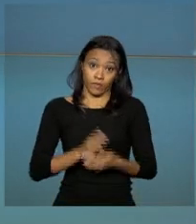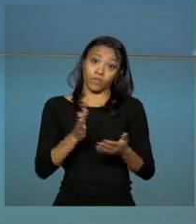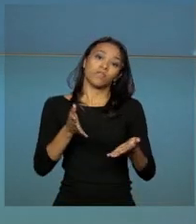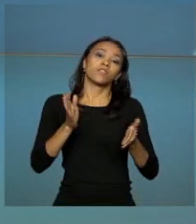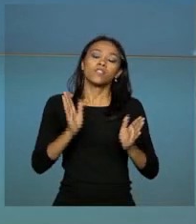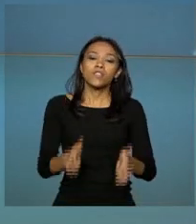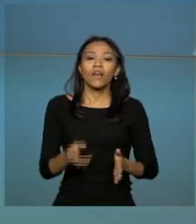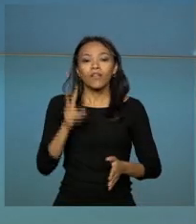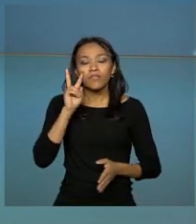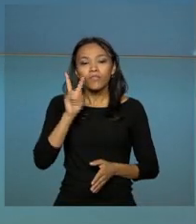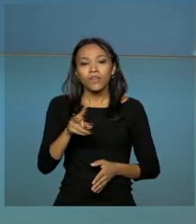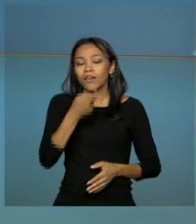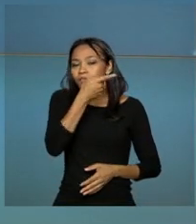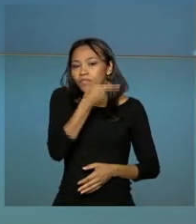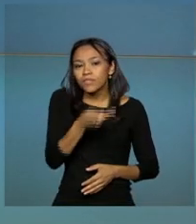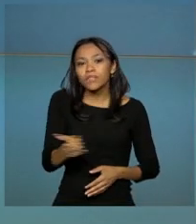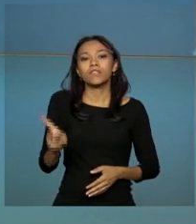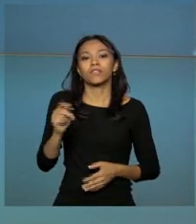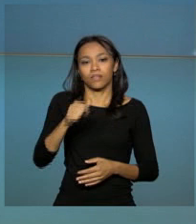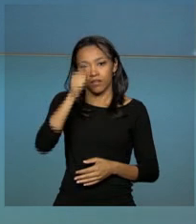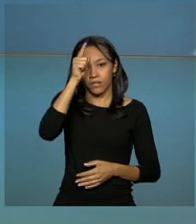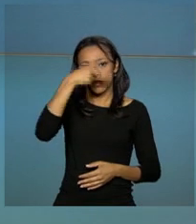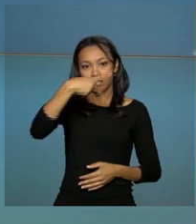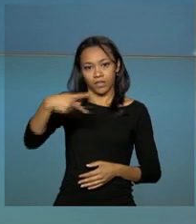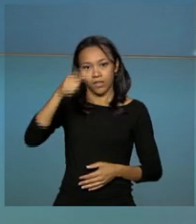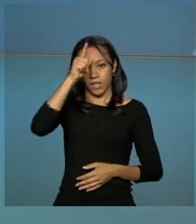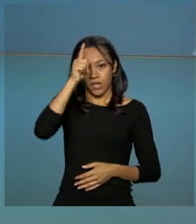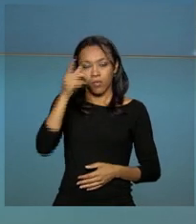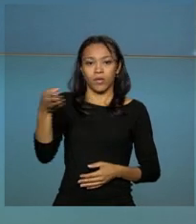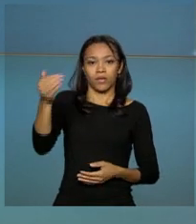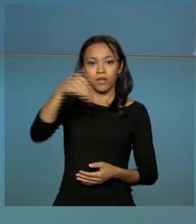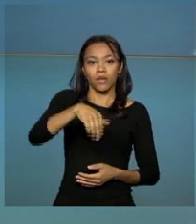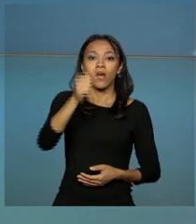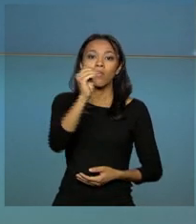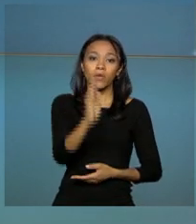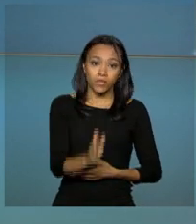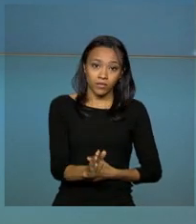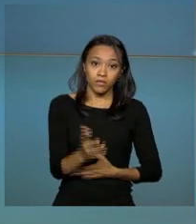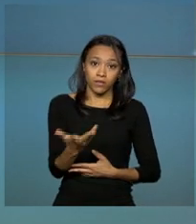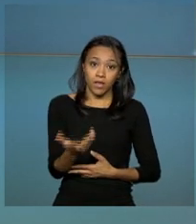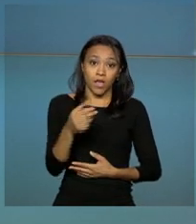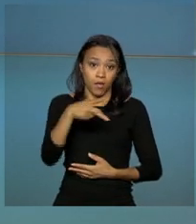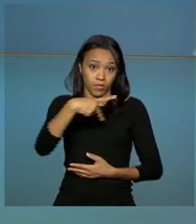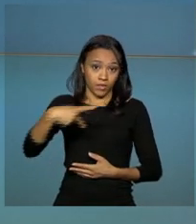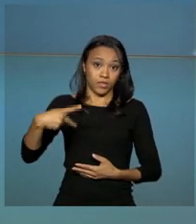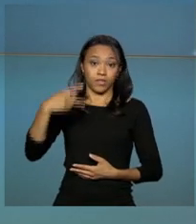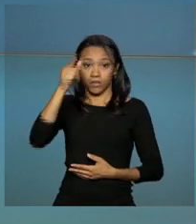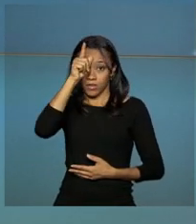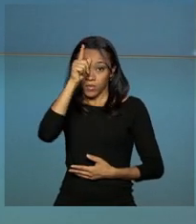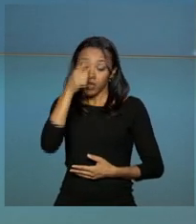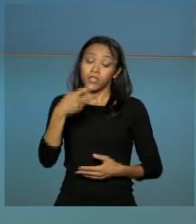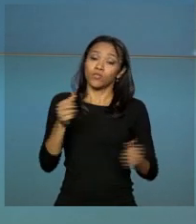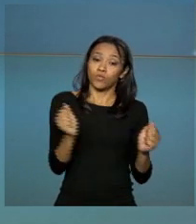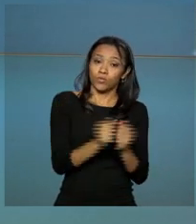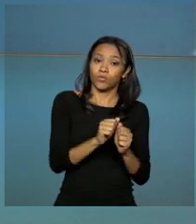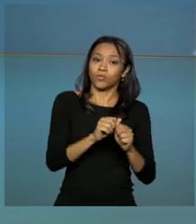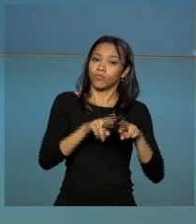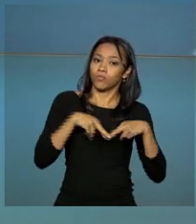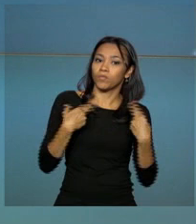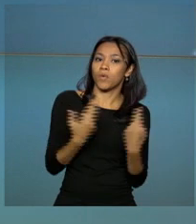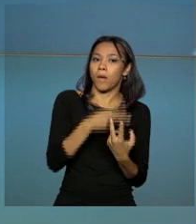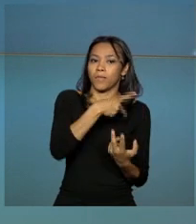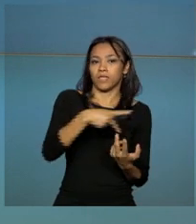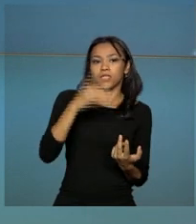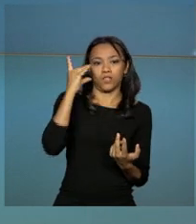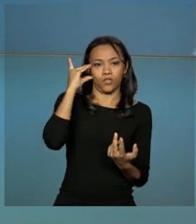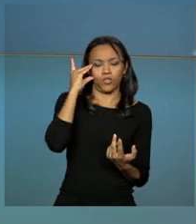Você acompanhou a visita da chanceler alemã Angela Merkel ao Brasil. Ela se reuniu com a presidenta Dilma Rousseff e,